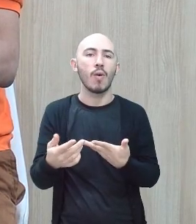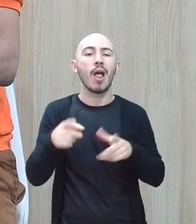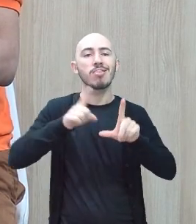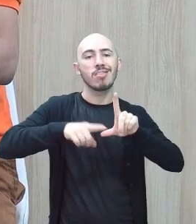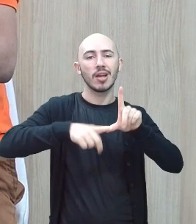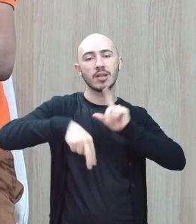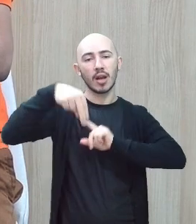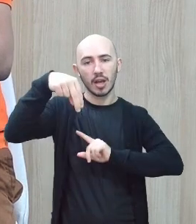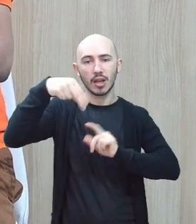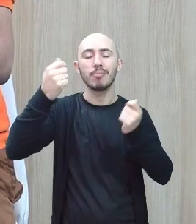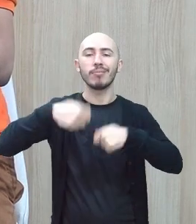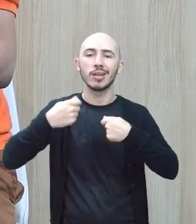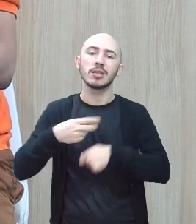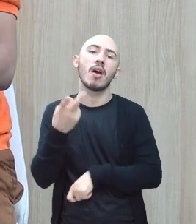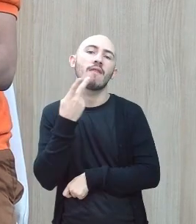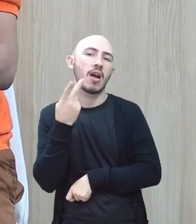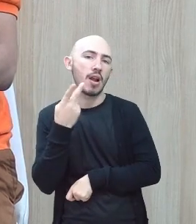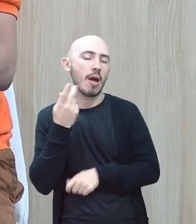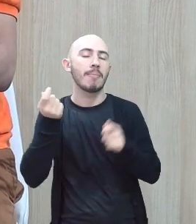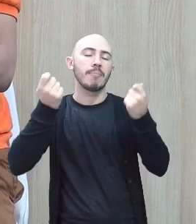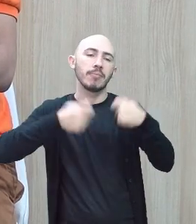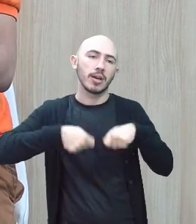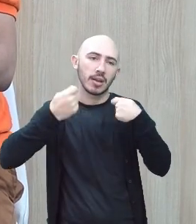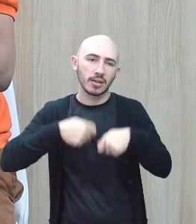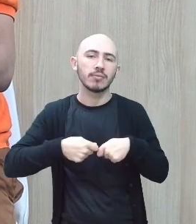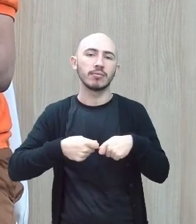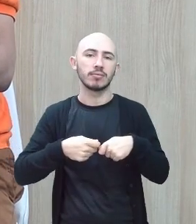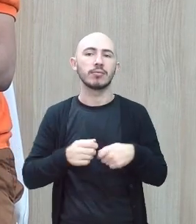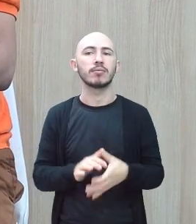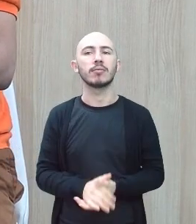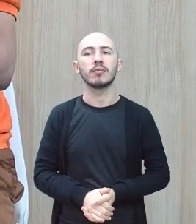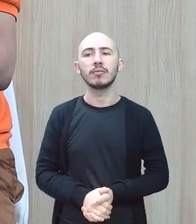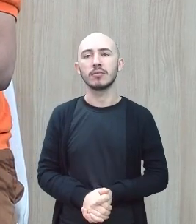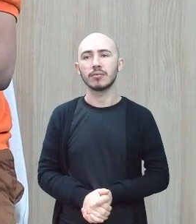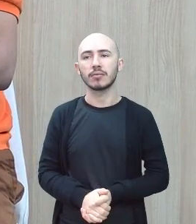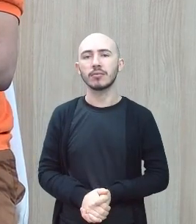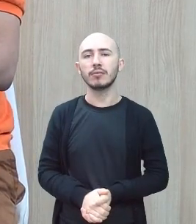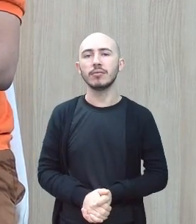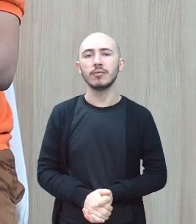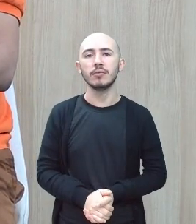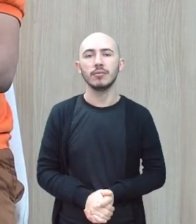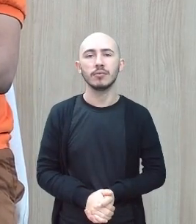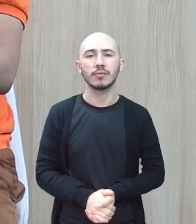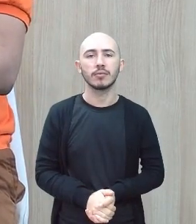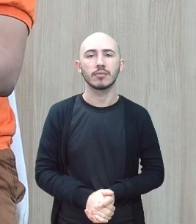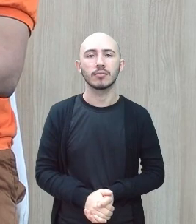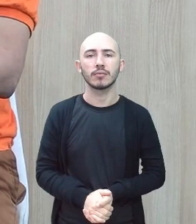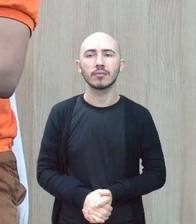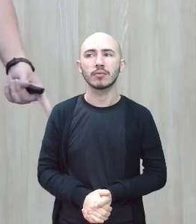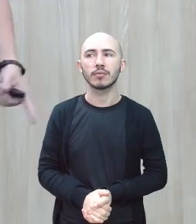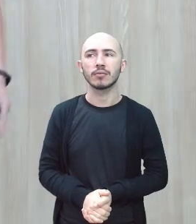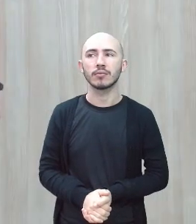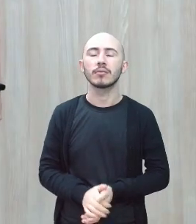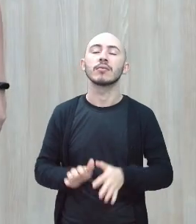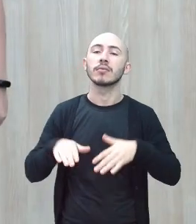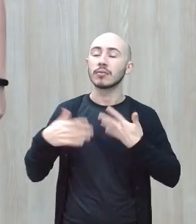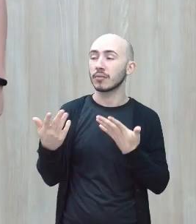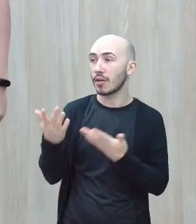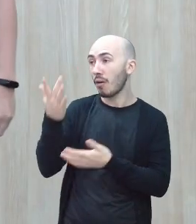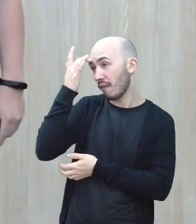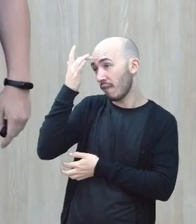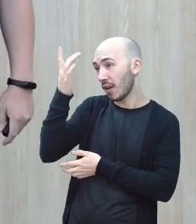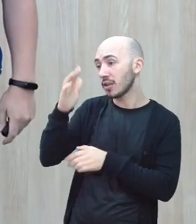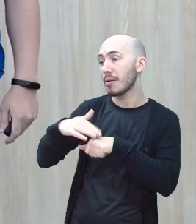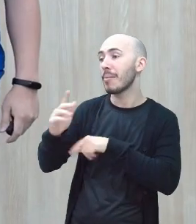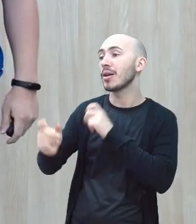disser um M, por exemplo, fica completamente diferente. Então é 10. Pronúncia até o final, tá? 10. Fica mais fácil porque o